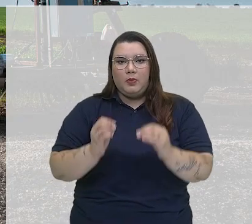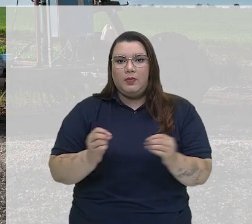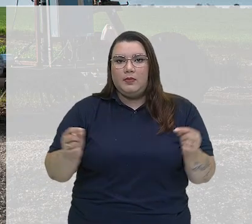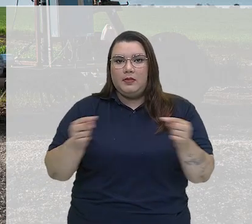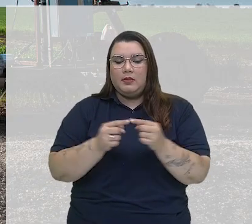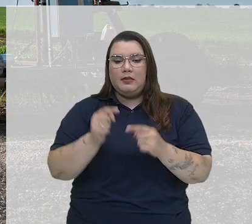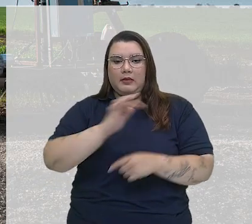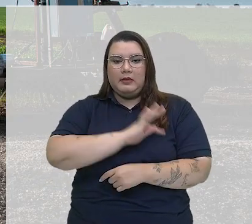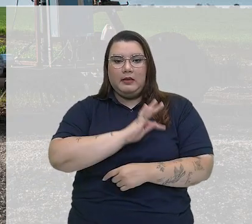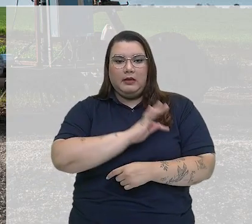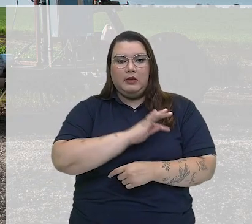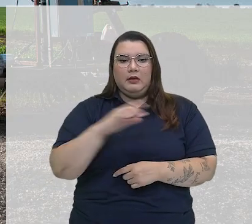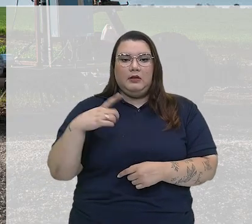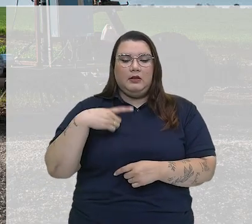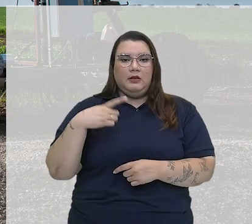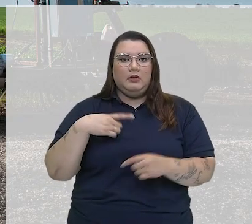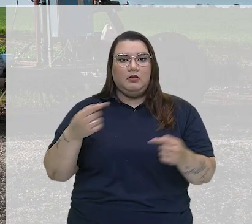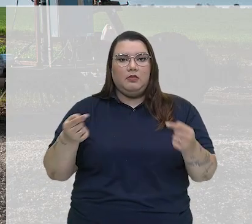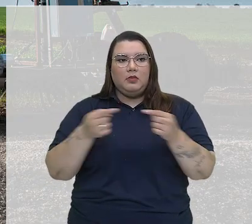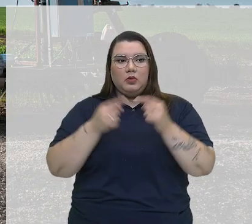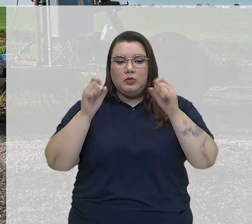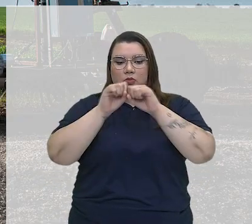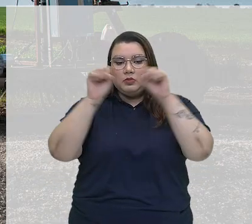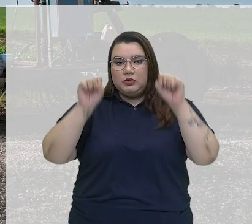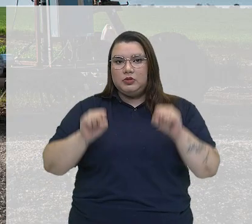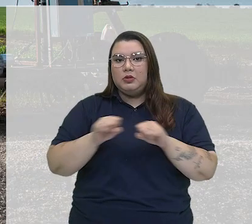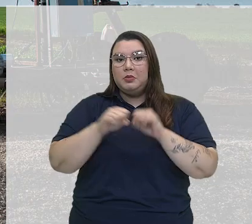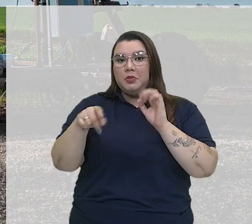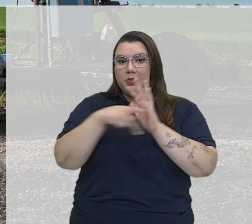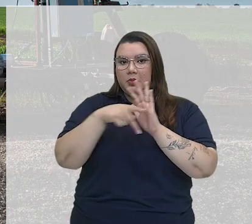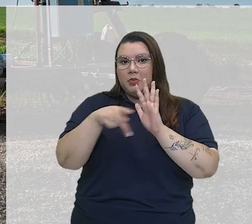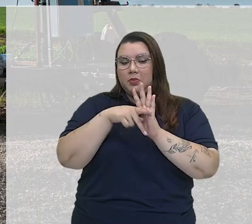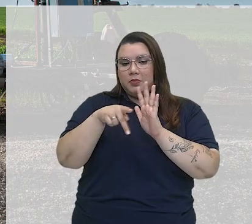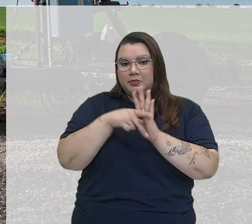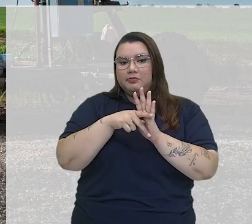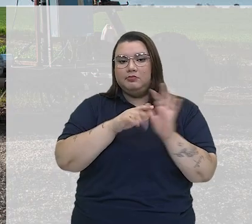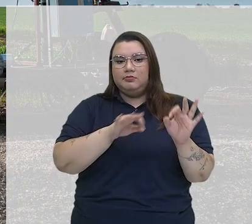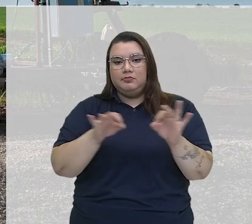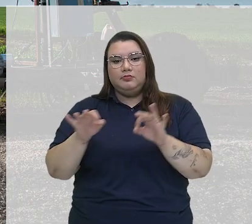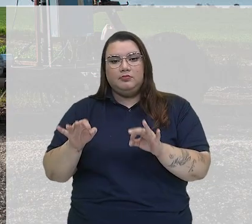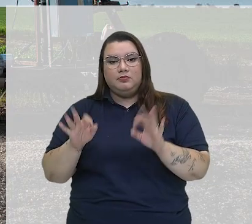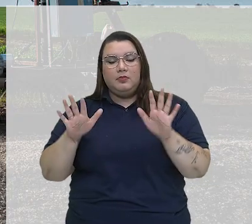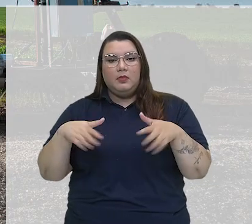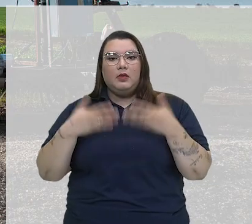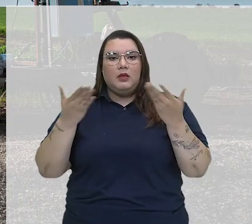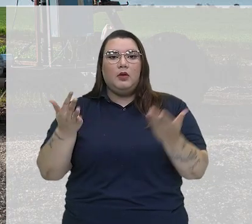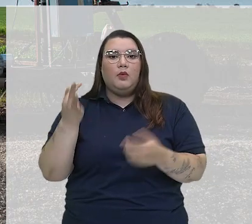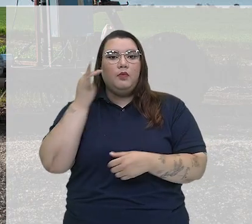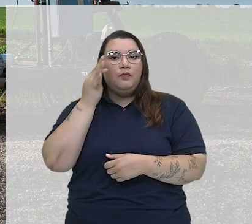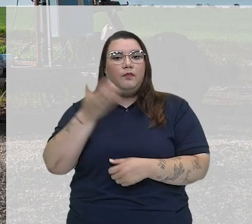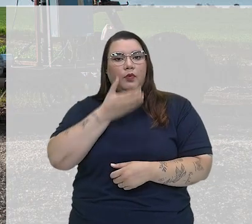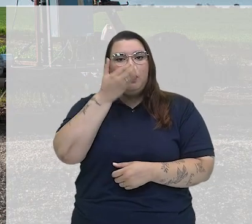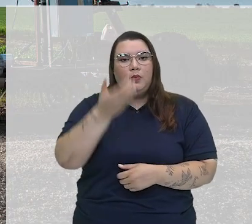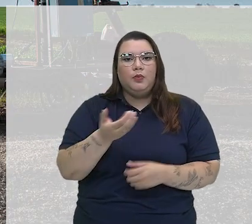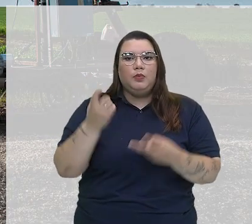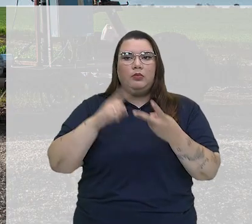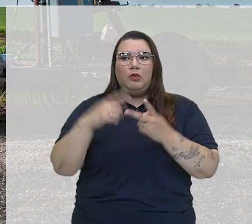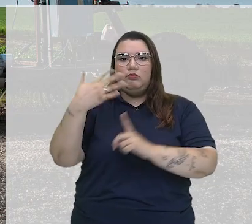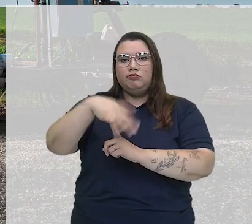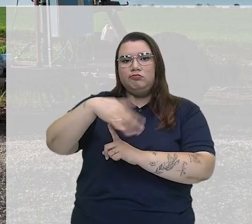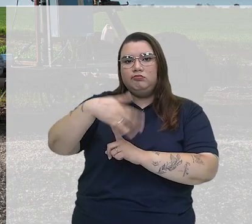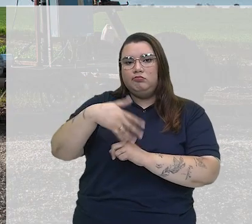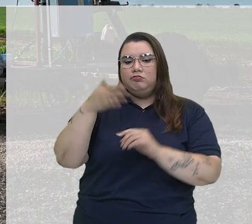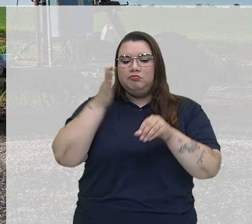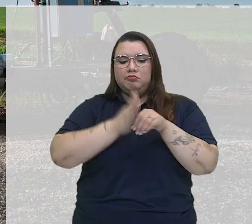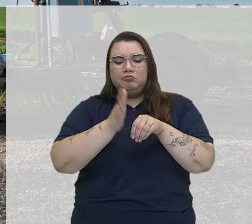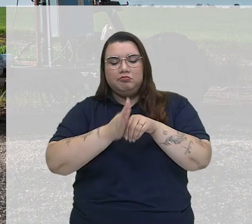técnicas ali, elas fazem parte aí desses sistemas agrícolas. Então, as frutas, os legumes,